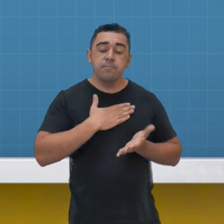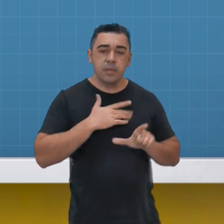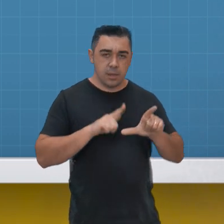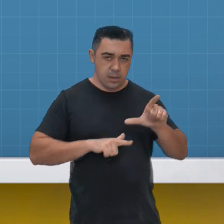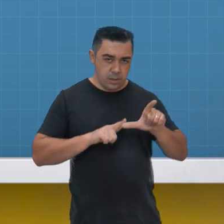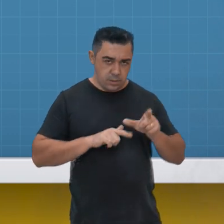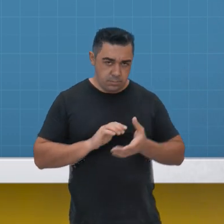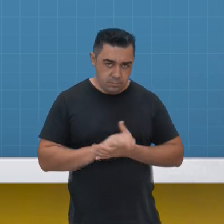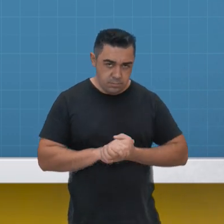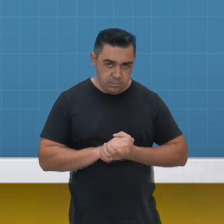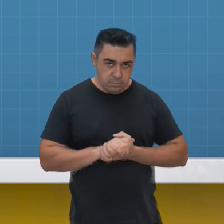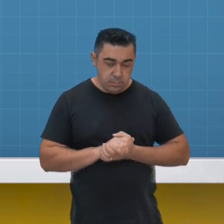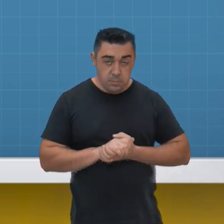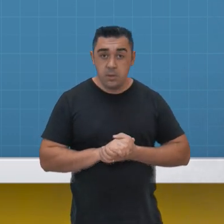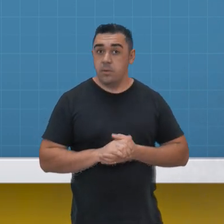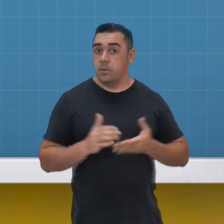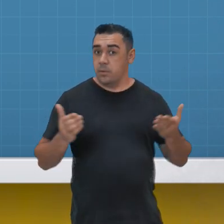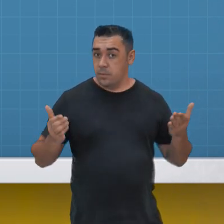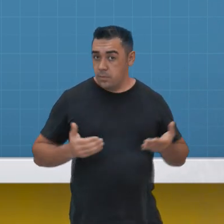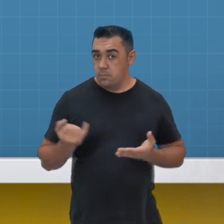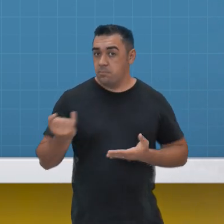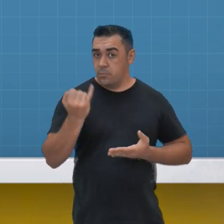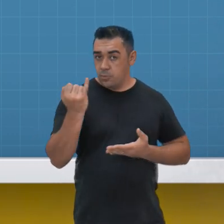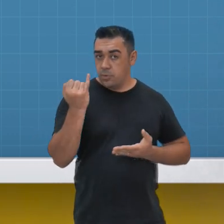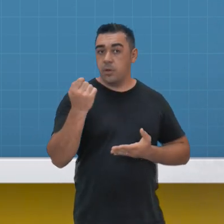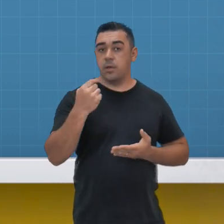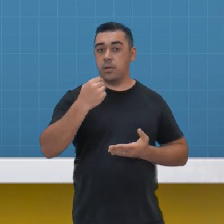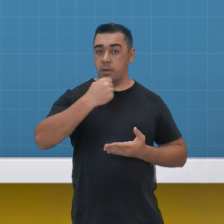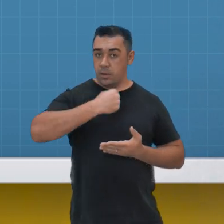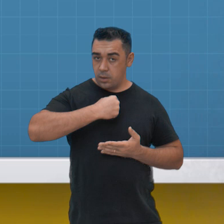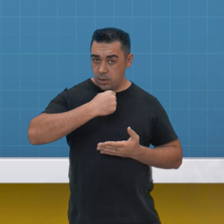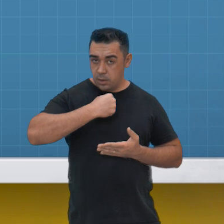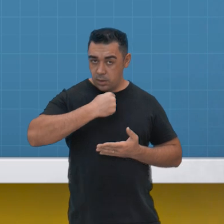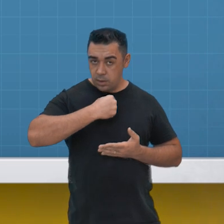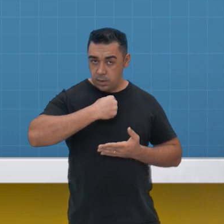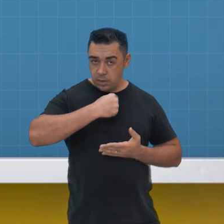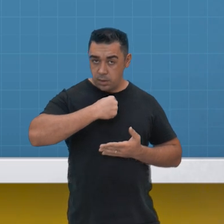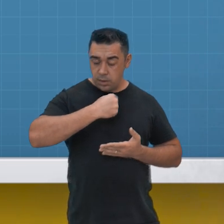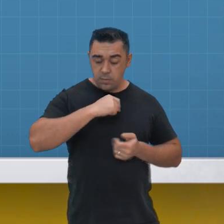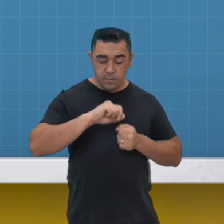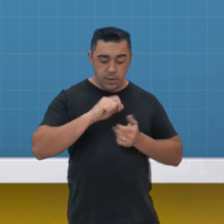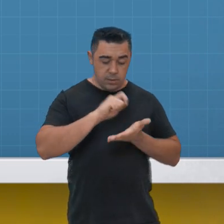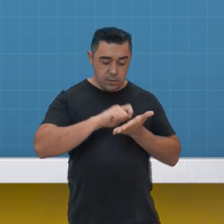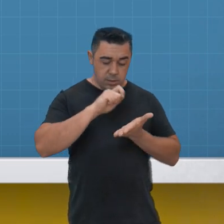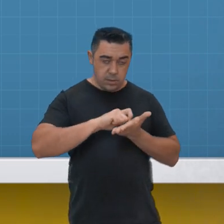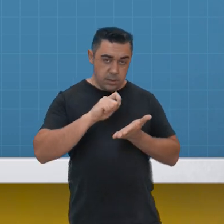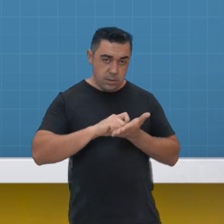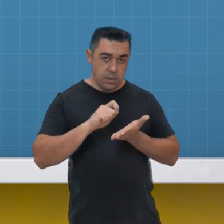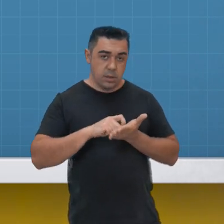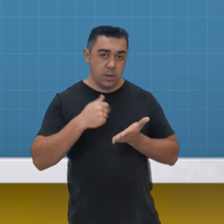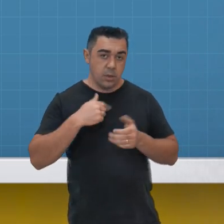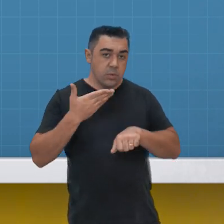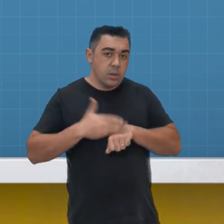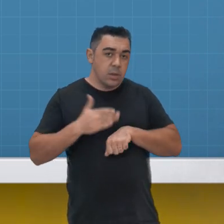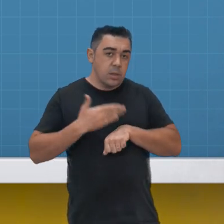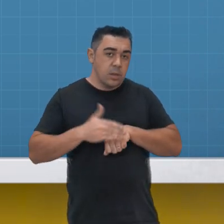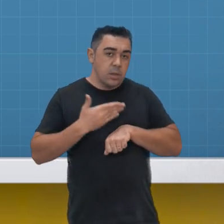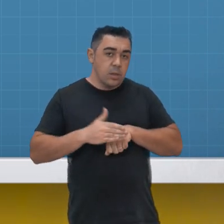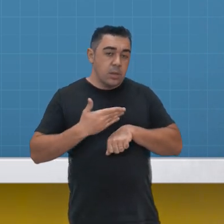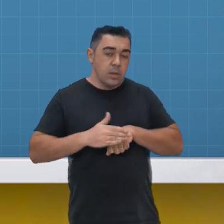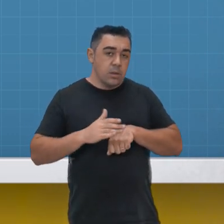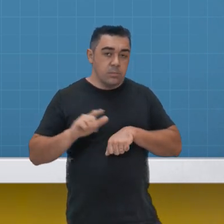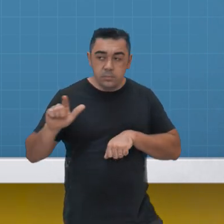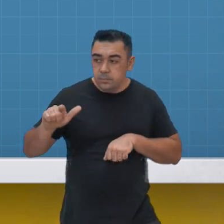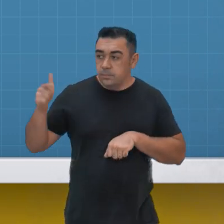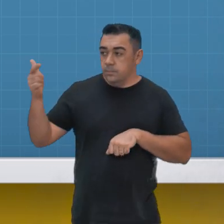escrever a sua letra. Agora é importante que eu faça alguma coisa